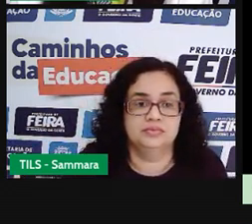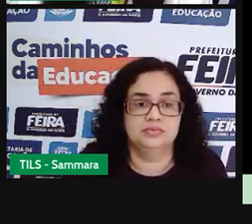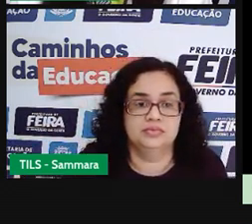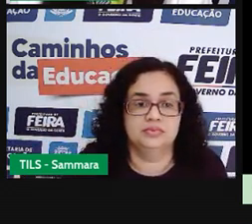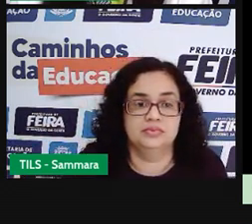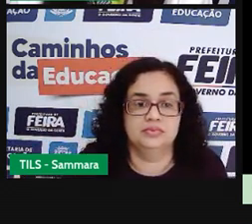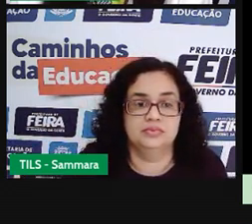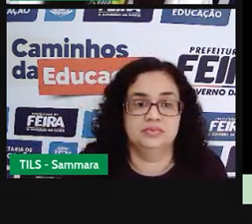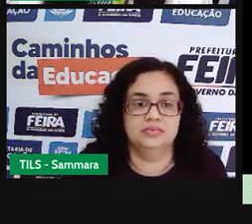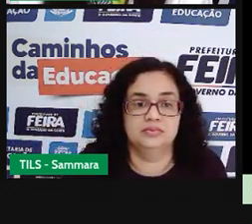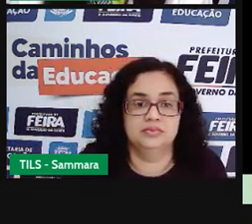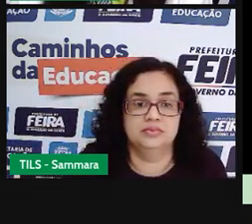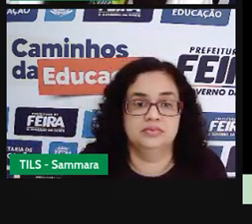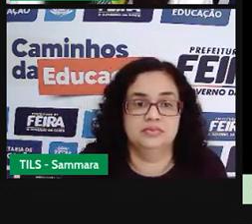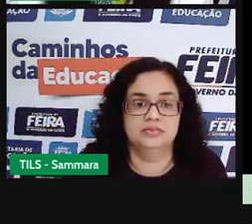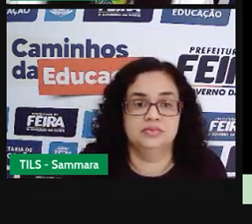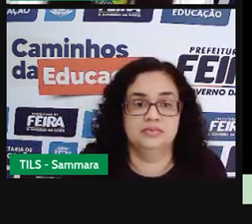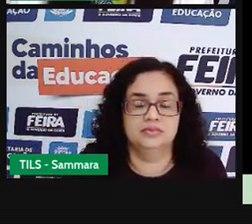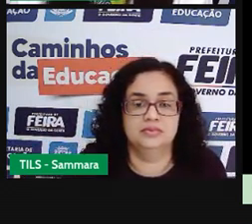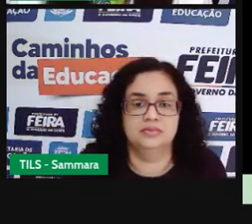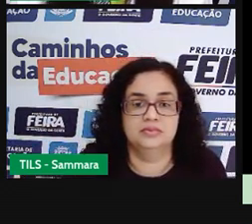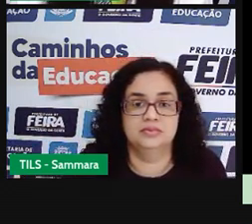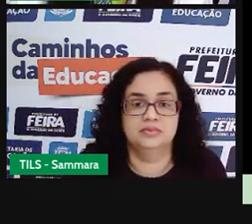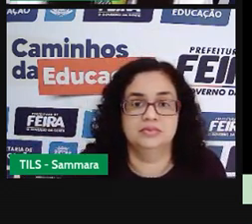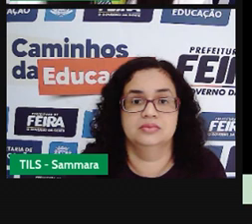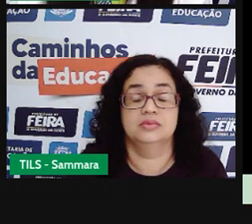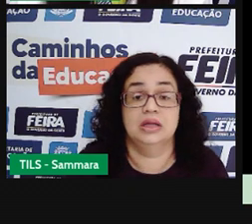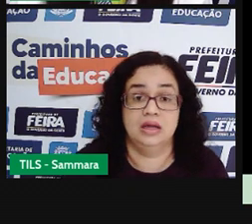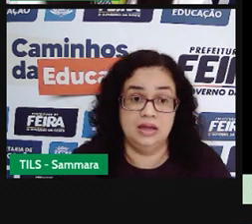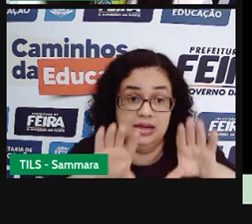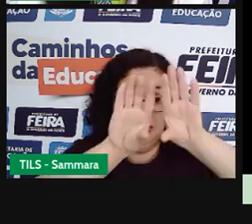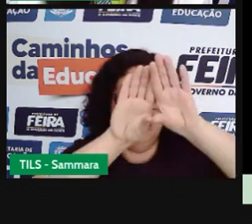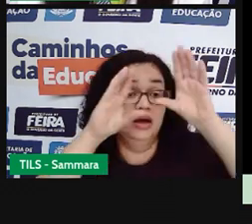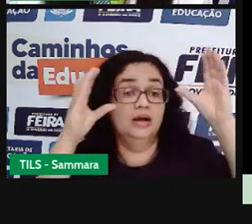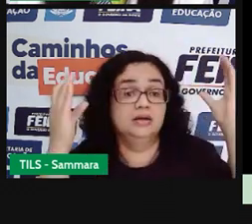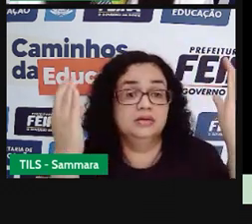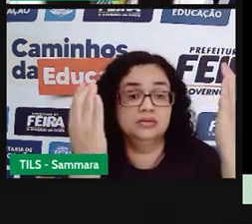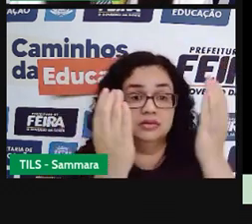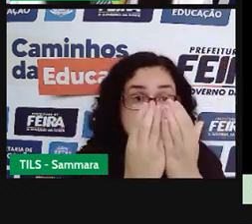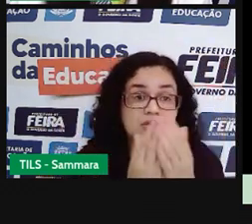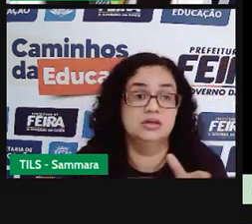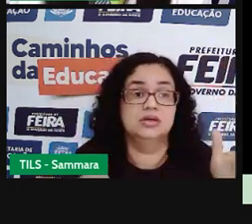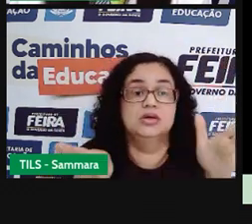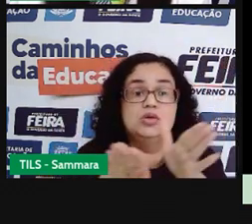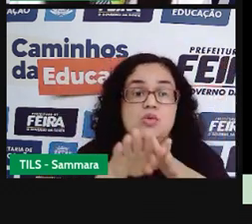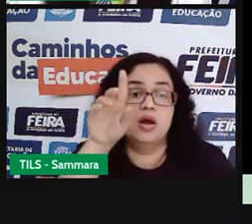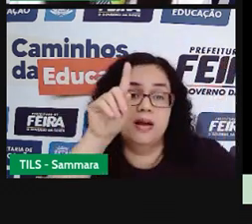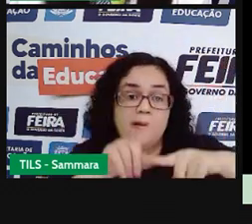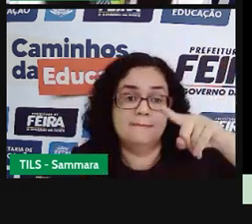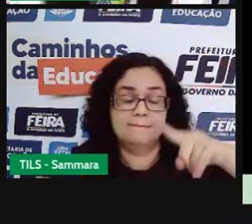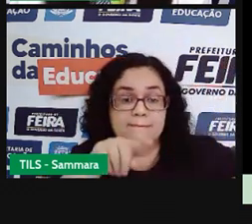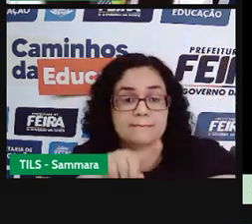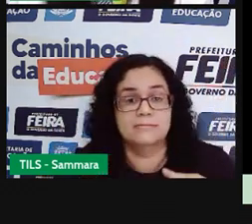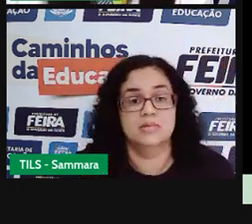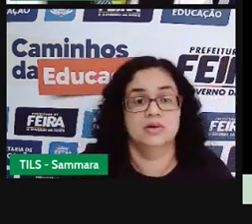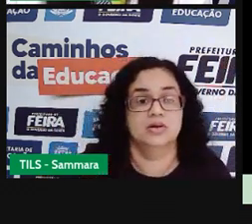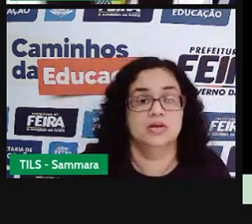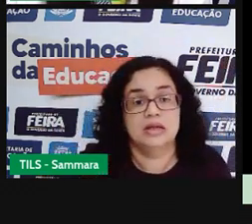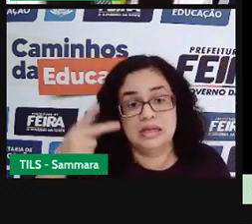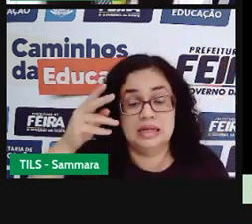Já chegamos aí um objeto muito comum que é a espera